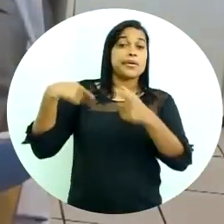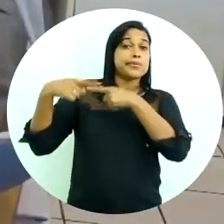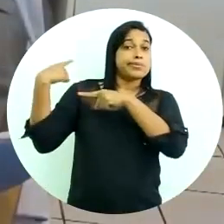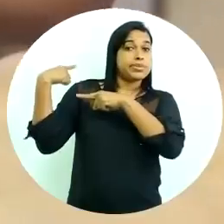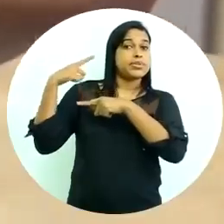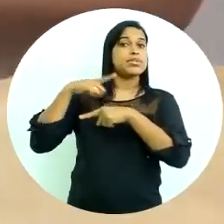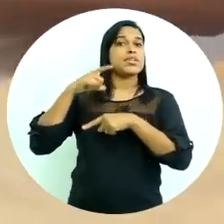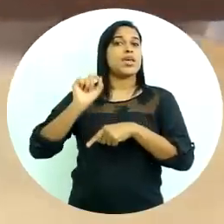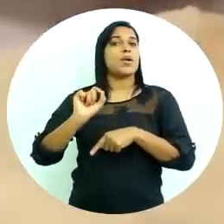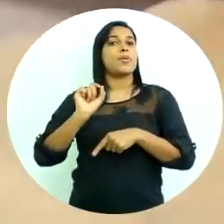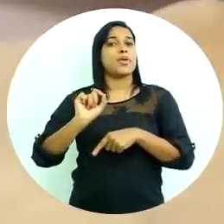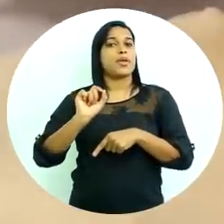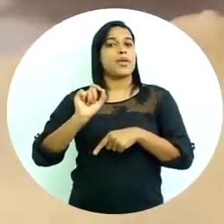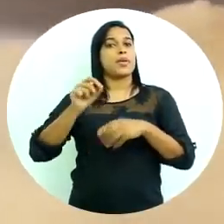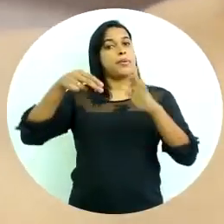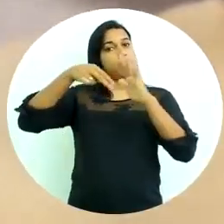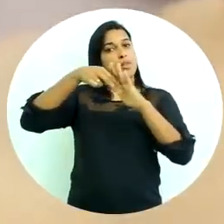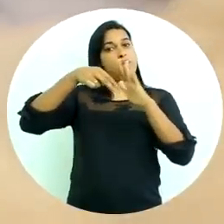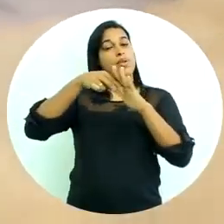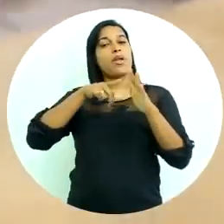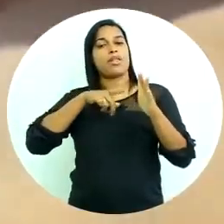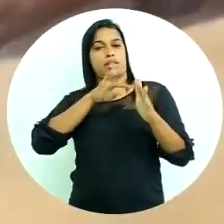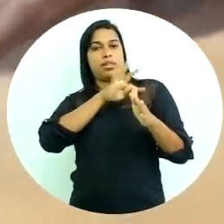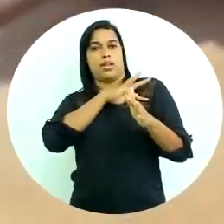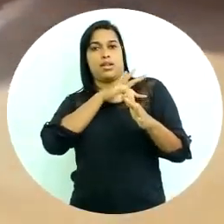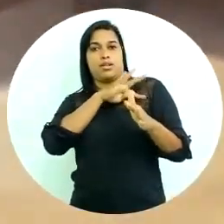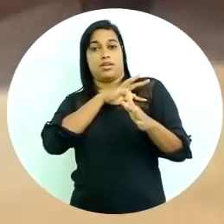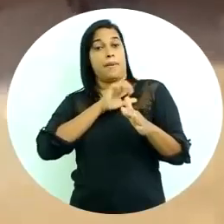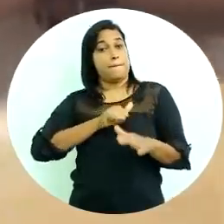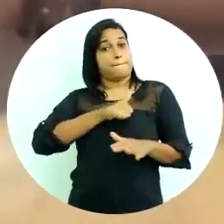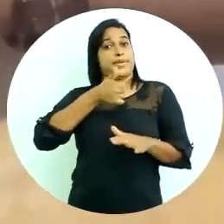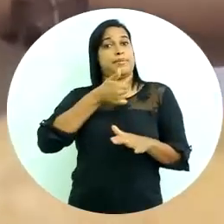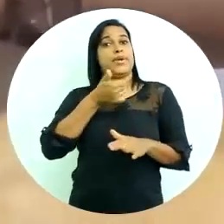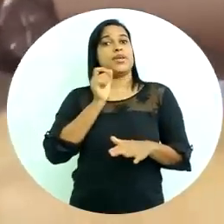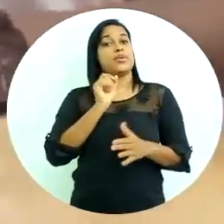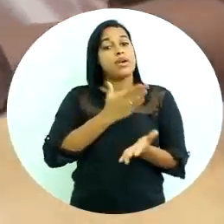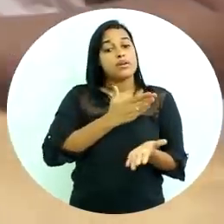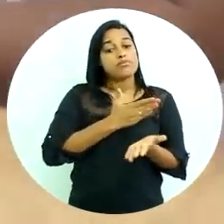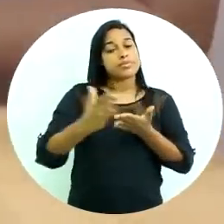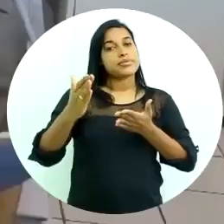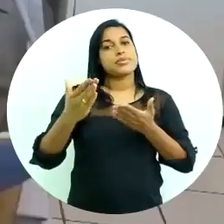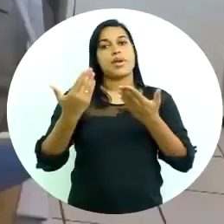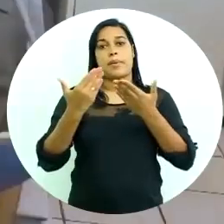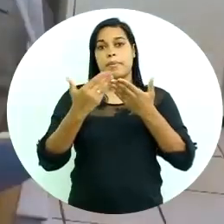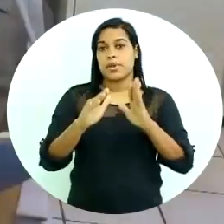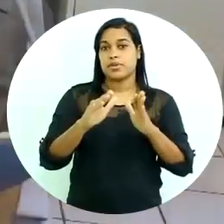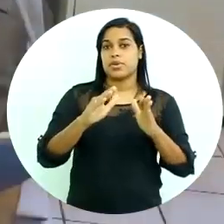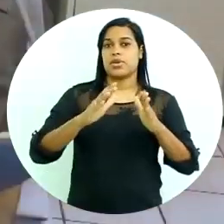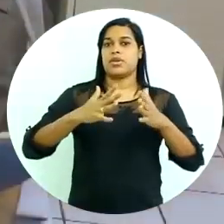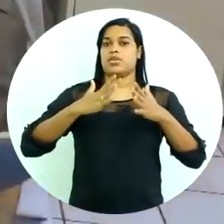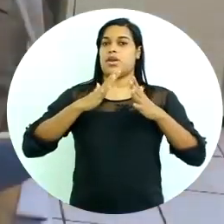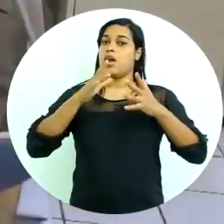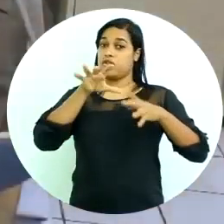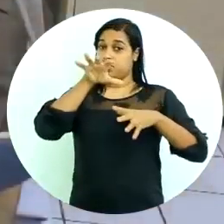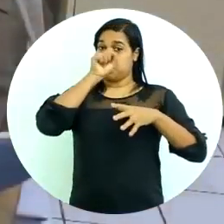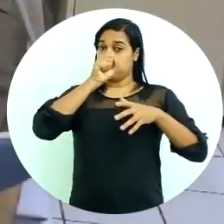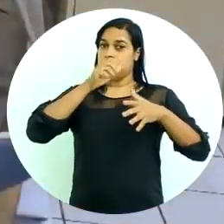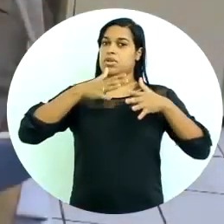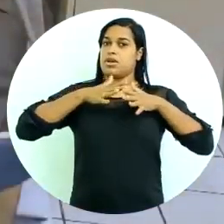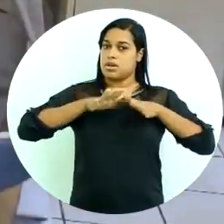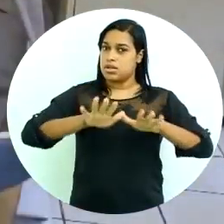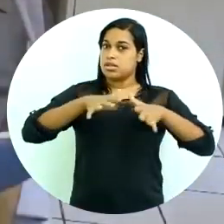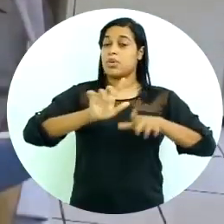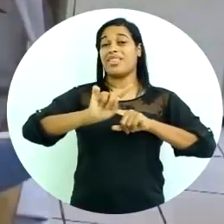a manobra, né, de reanimação, a condução primária, ela iniciava pela abertura de vias aéreas, respiração e depois é que